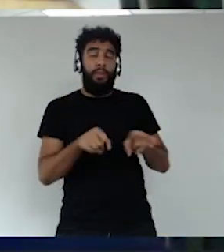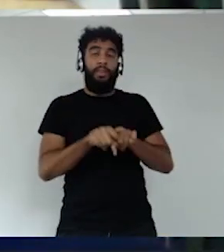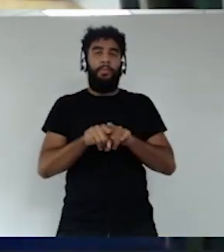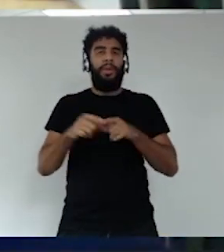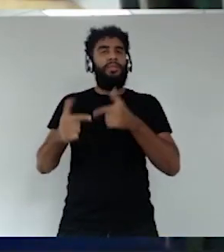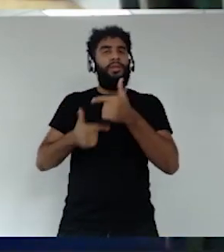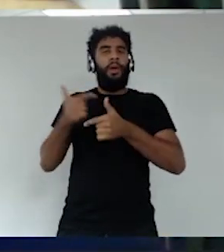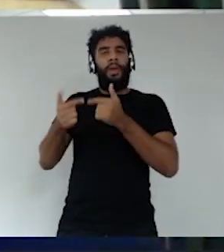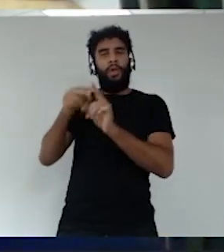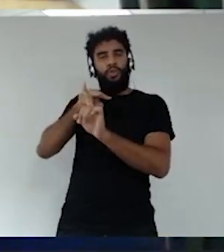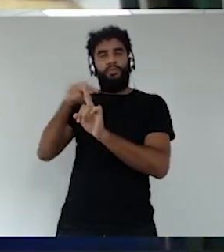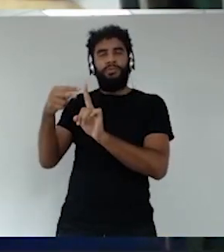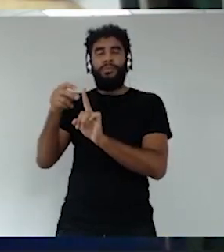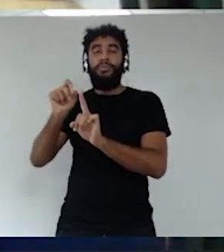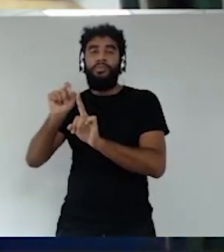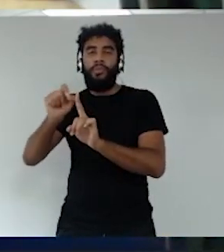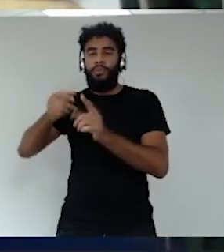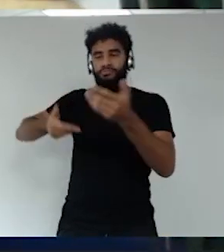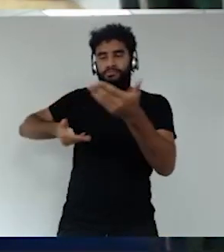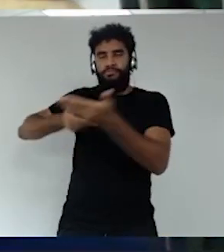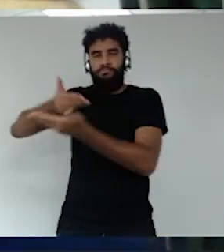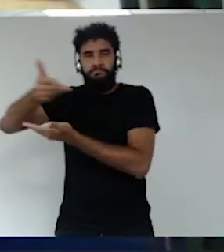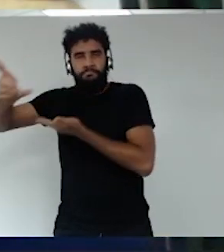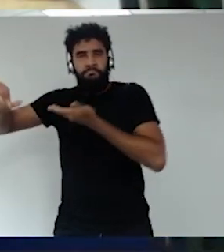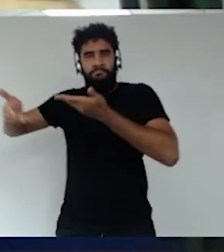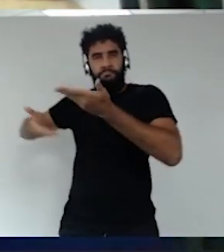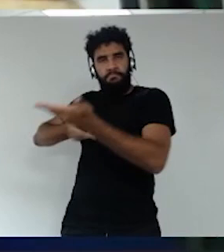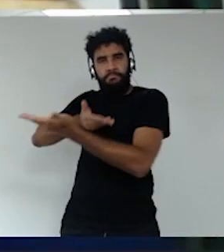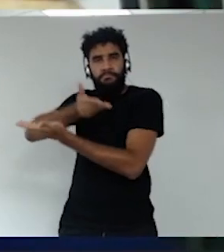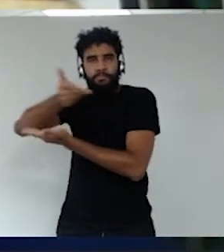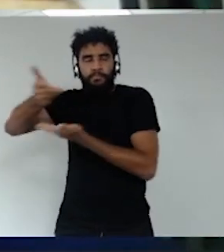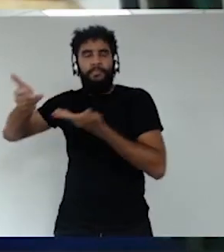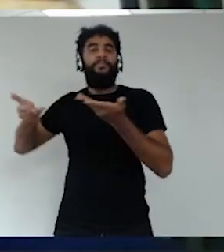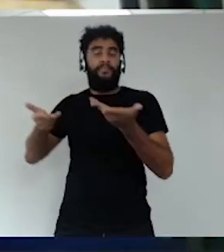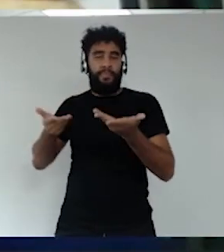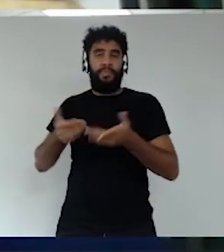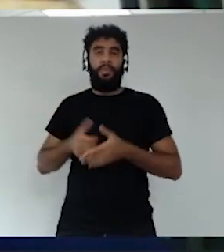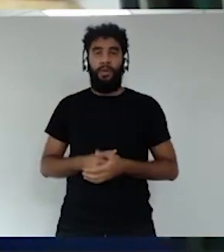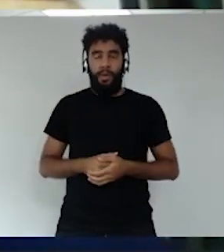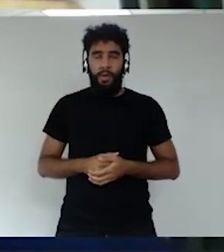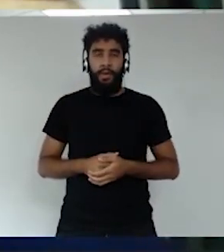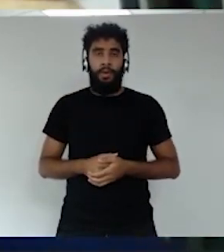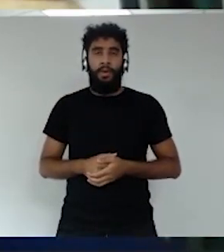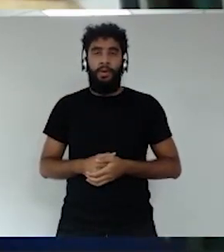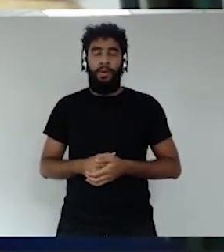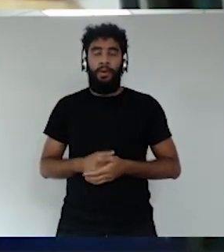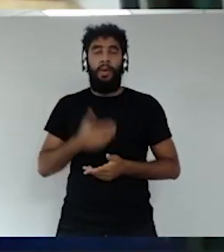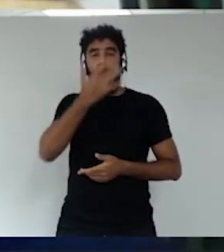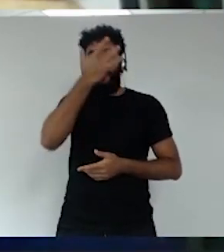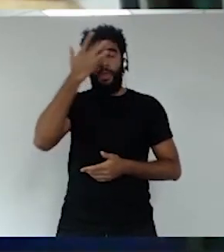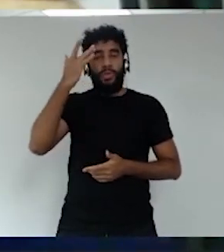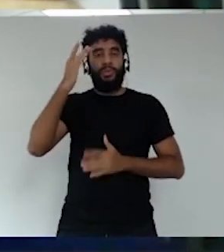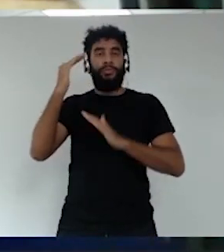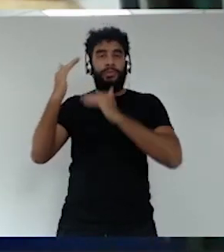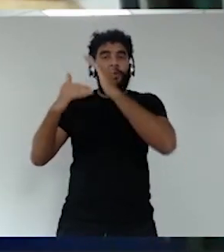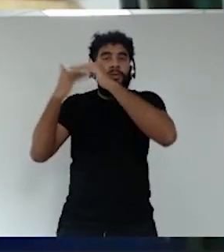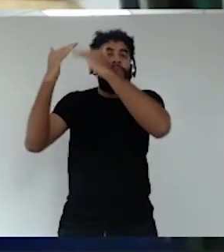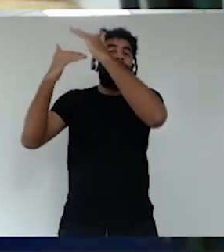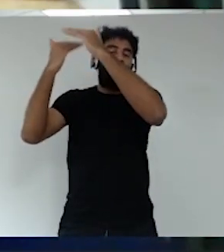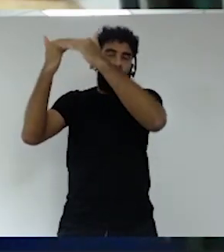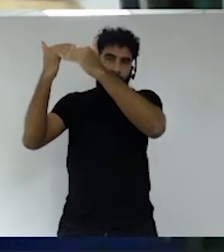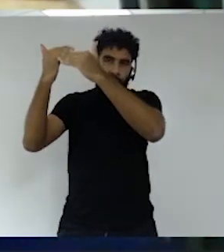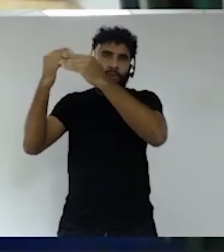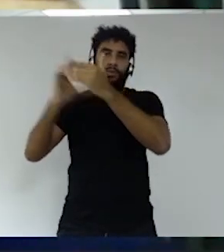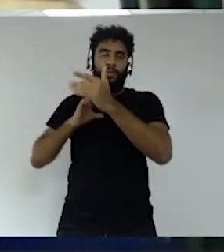dessa perspectiva de uma reciprocidade de escutas e falas, de pessoas que vão se desenvolvendo